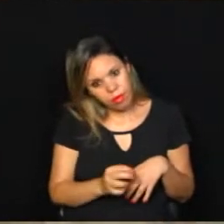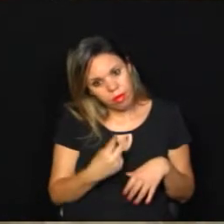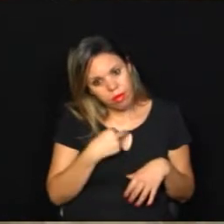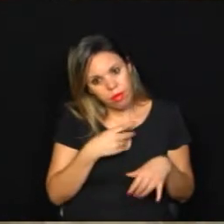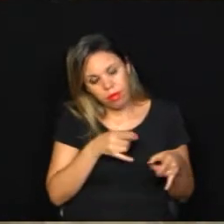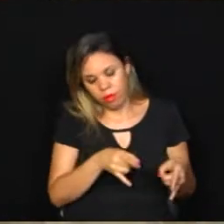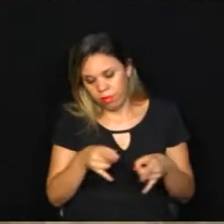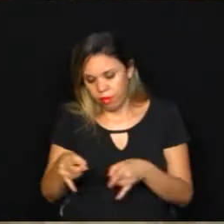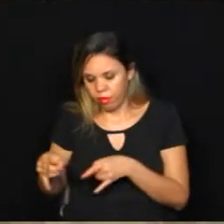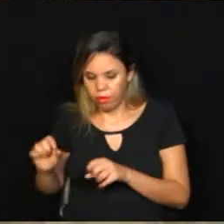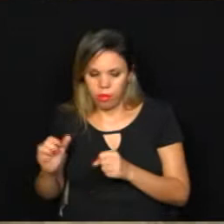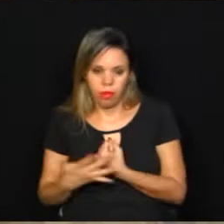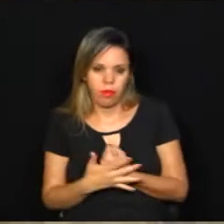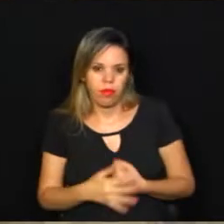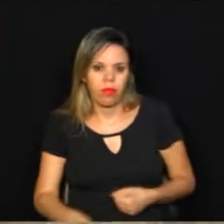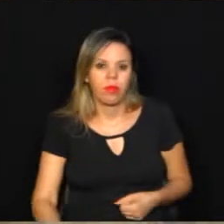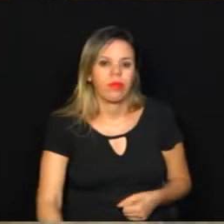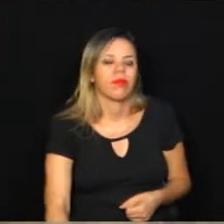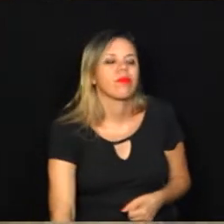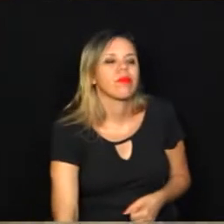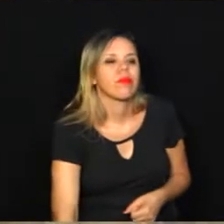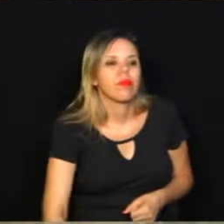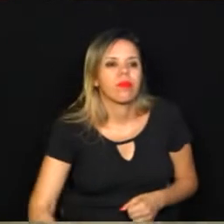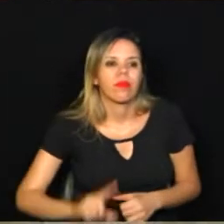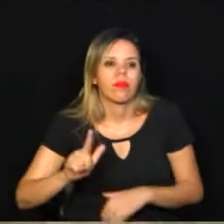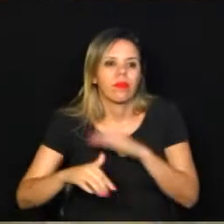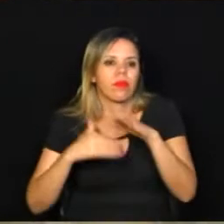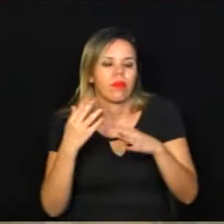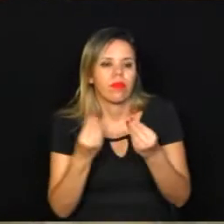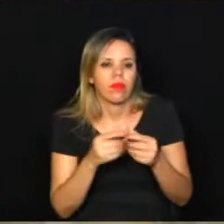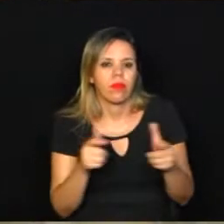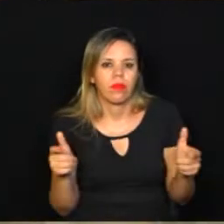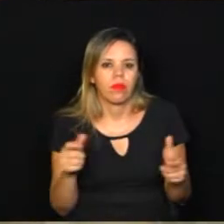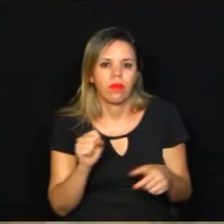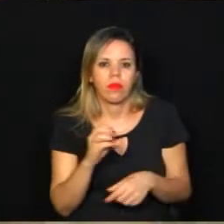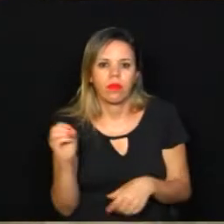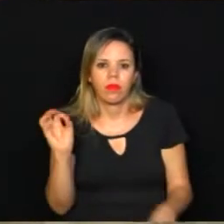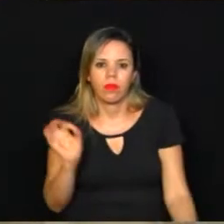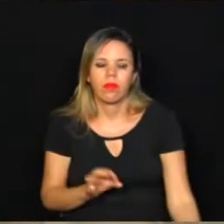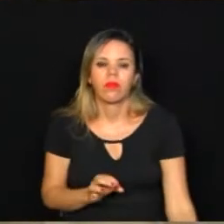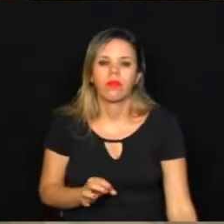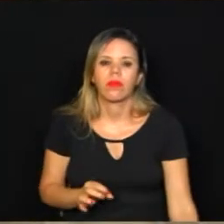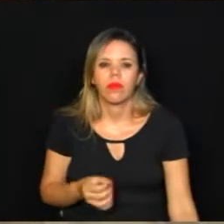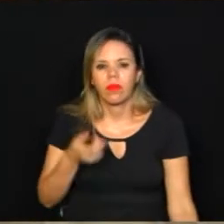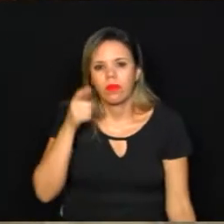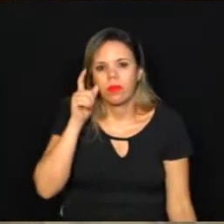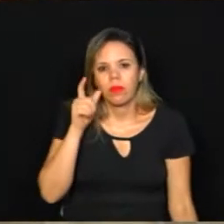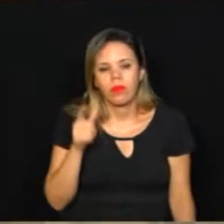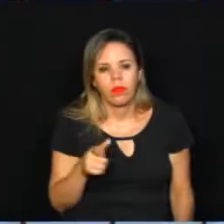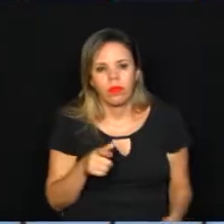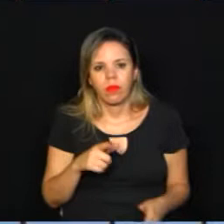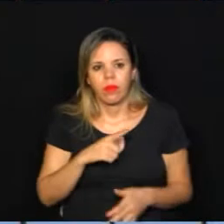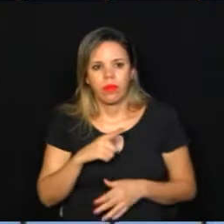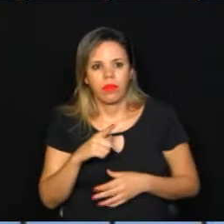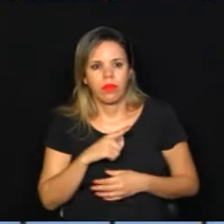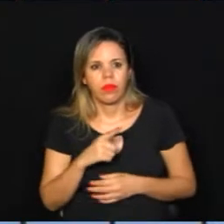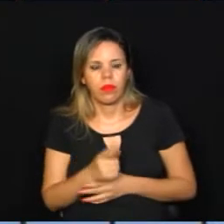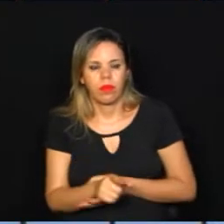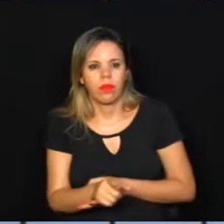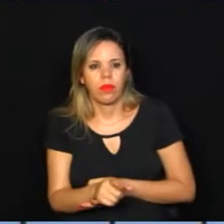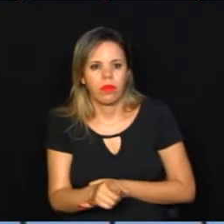ocupação dos leitos da Covid-19, ultrapassou em muito, né, os 80%. Isso, de ontem, olha, nós tivemos aí